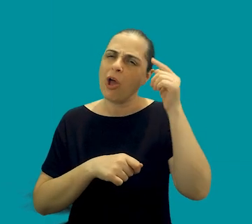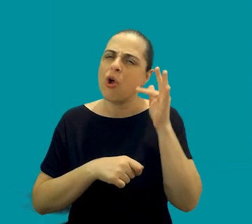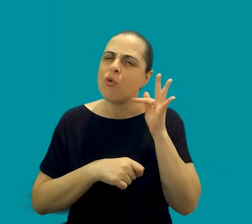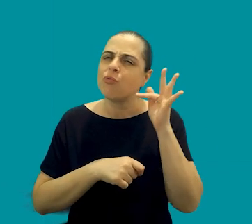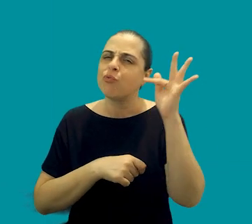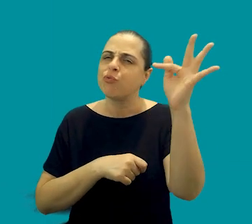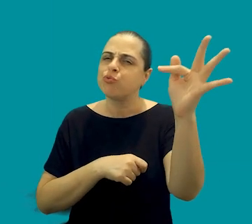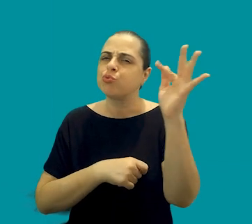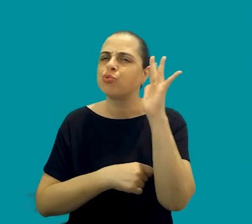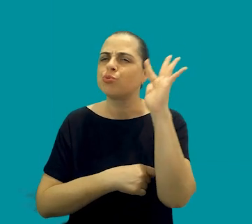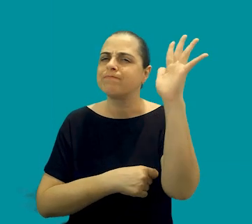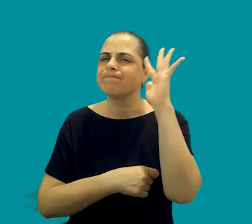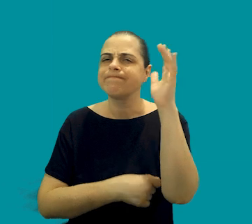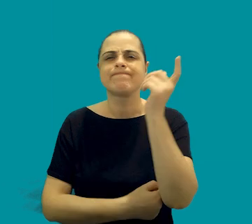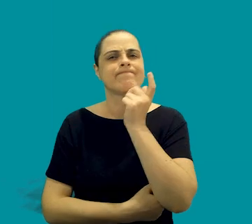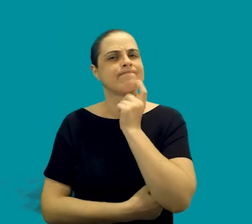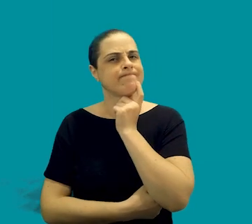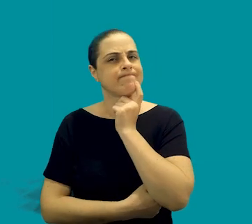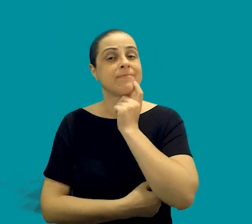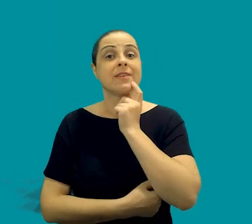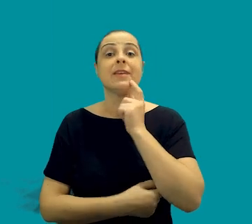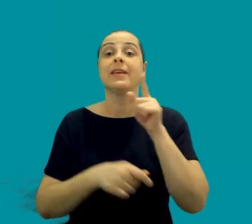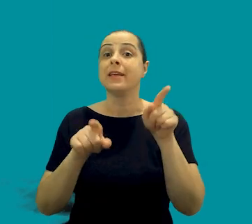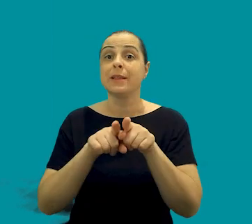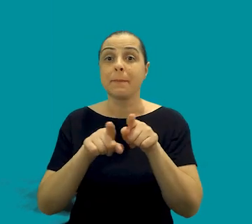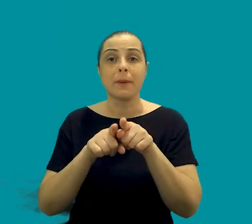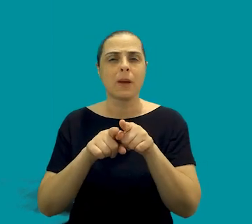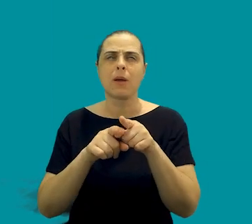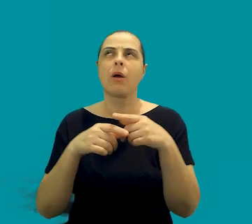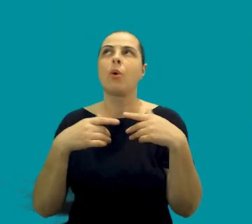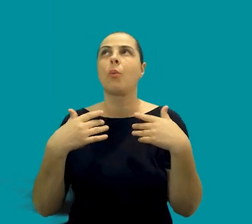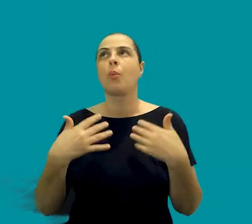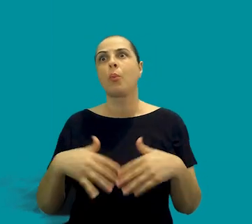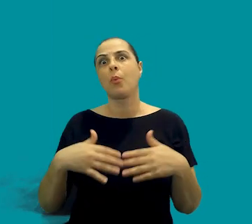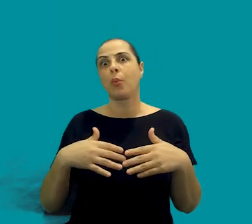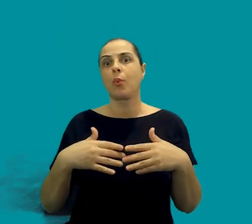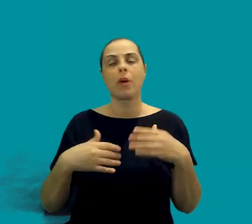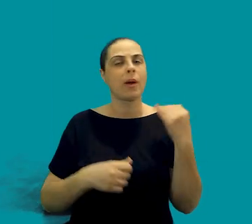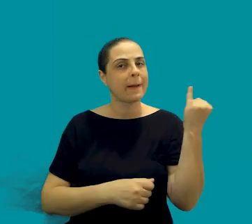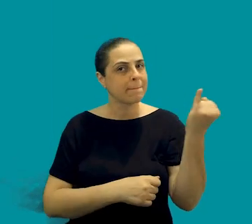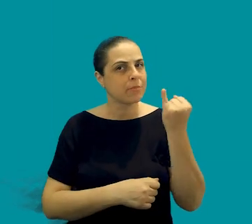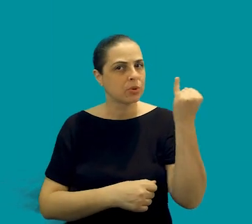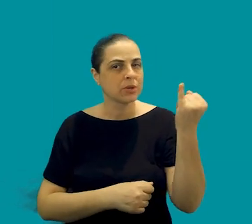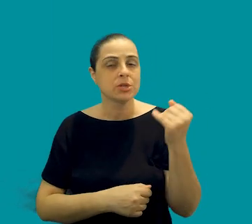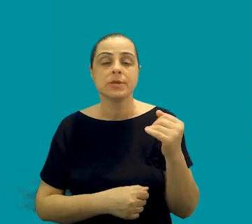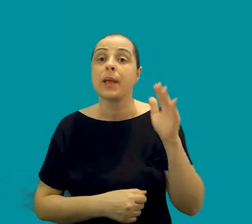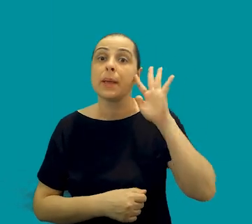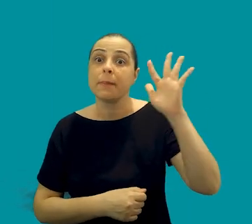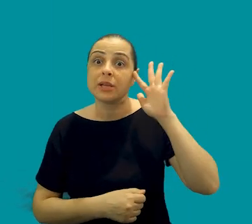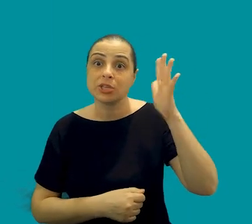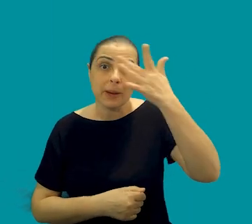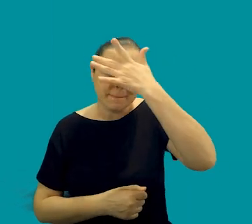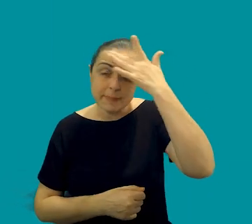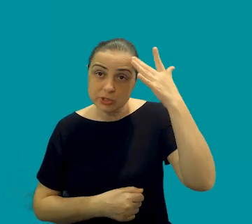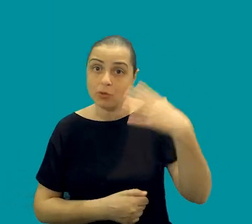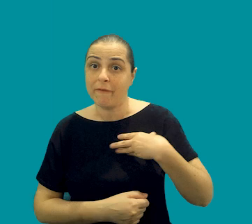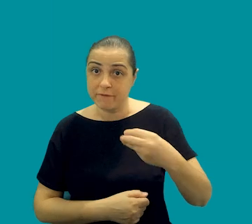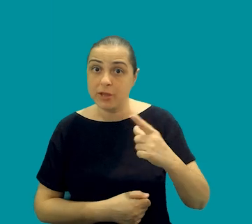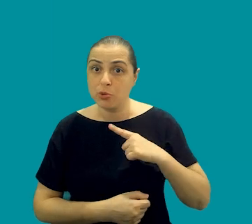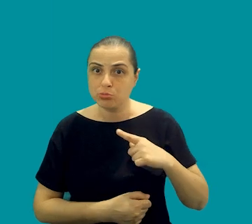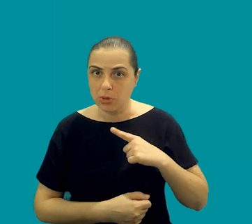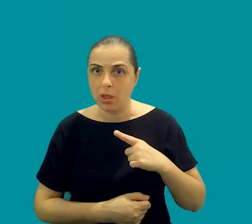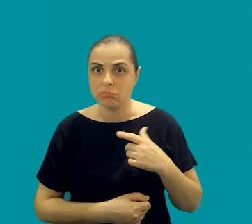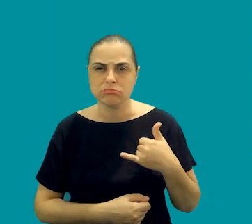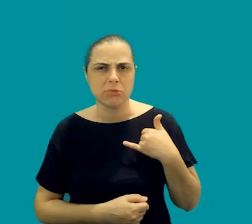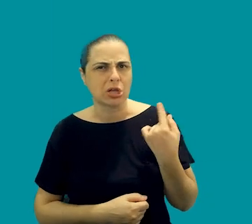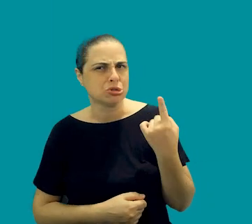perspectiva de futuro dele, isso não sei exatamente o que vocês querem ouvir, mas isso é fundamental, né? Quem tem filho com 18, 19, 17 anos,